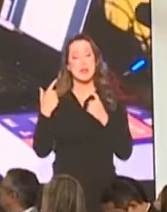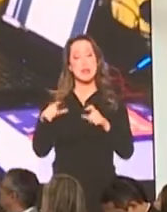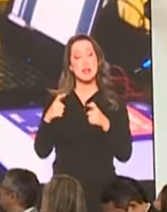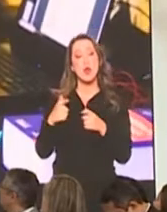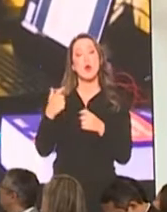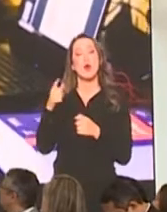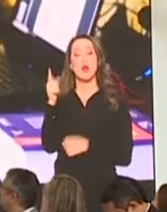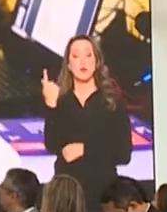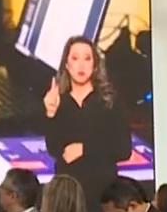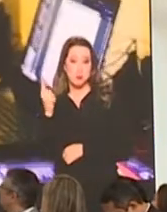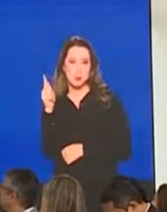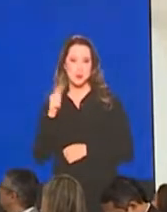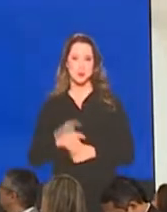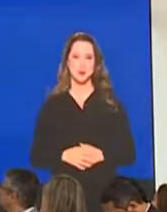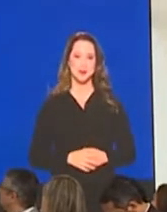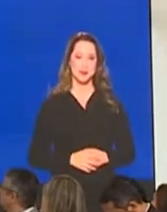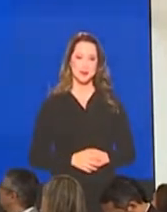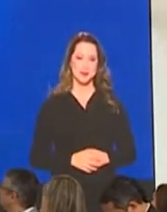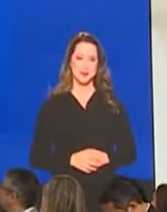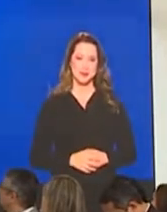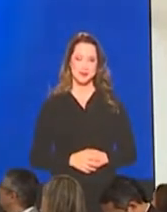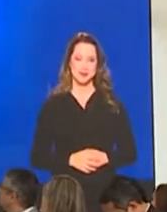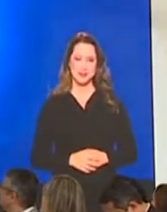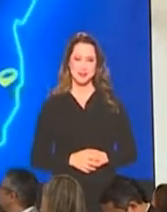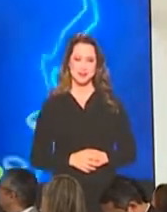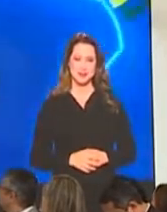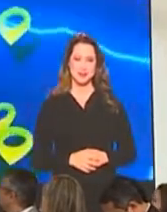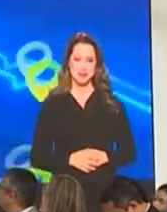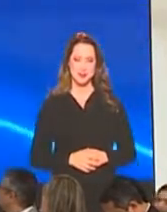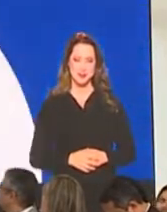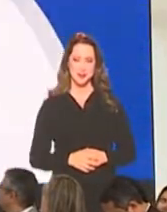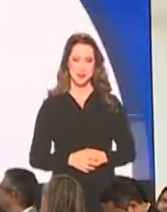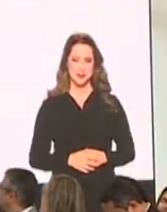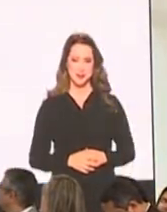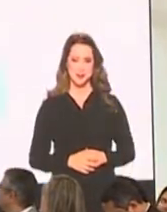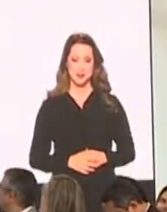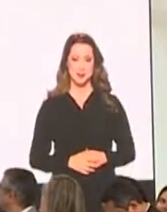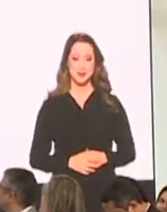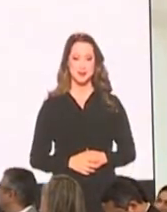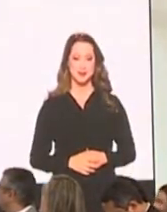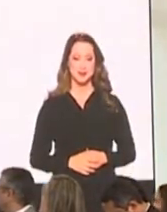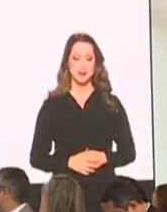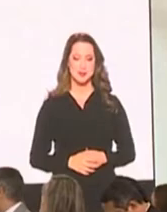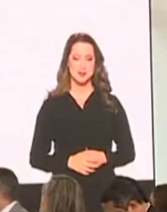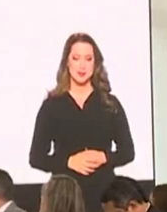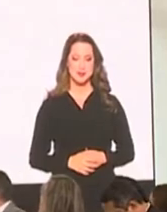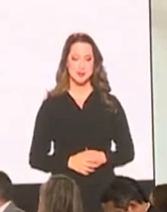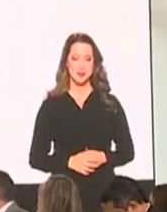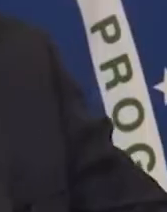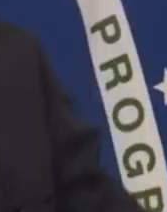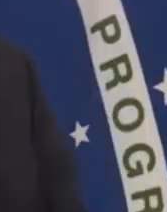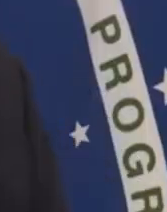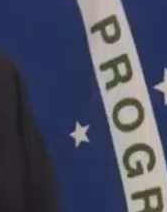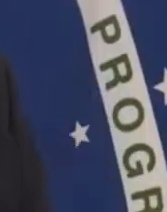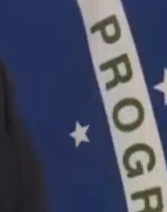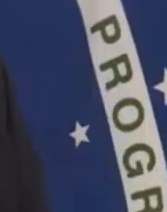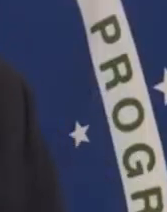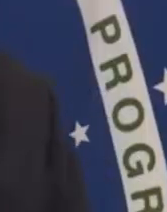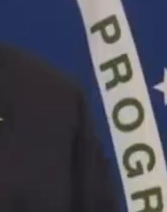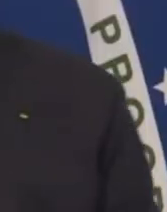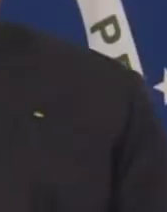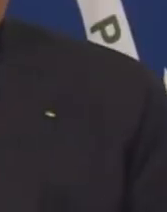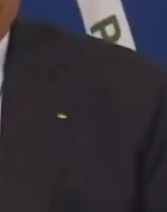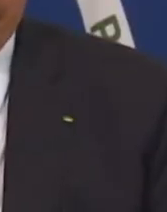distribuídos em 24 estados mais de 1.700 profissionais devem ser convocados até o final do mês quero